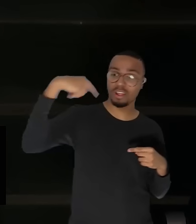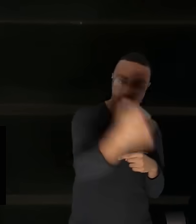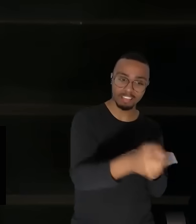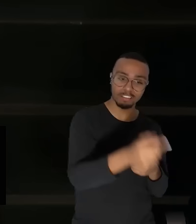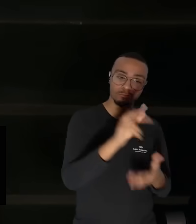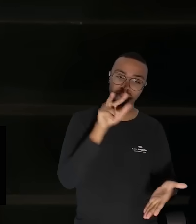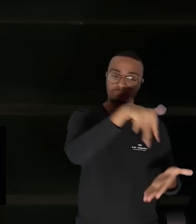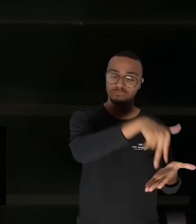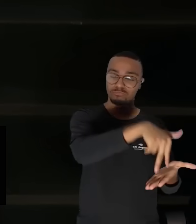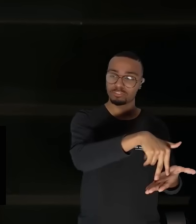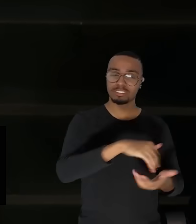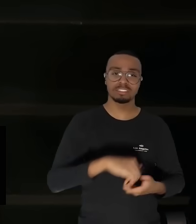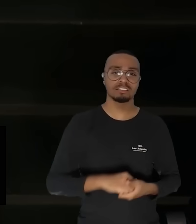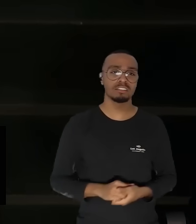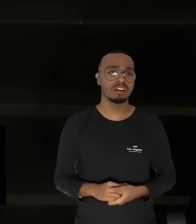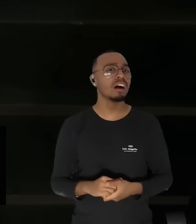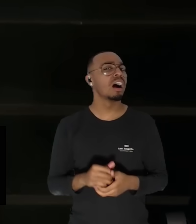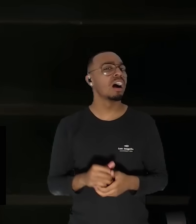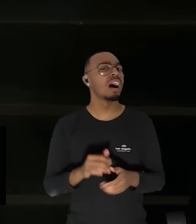Ele mente?